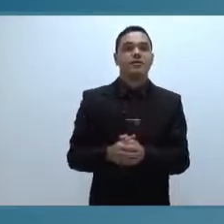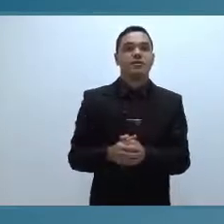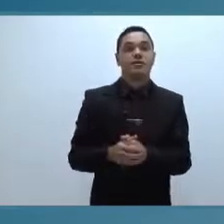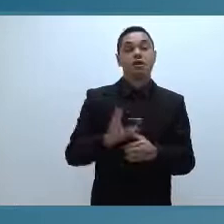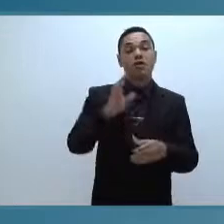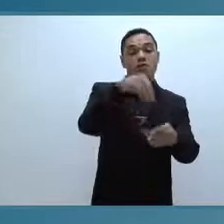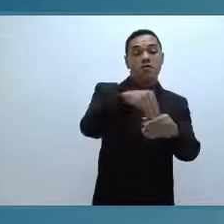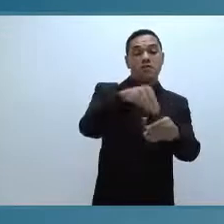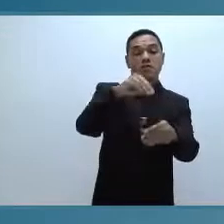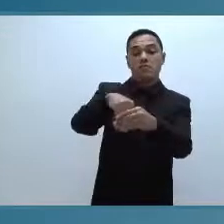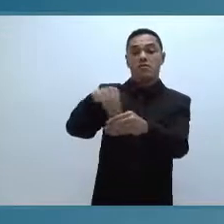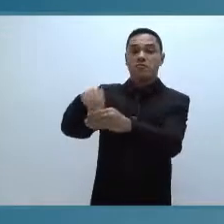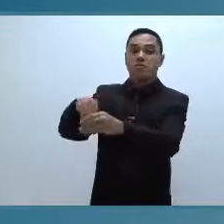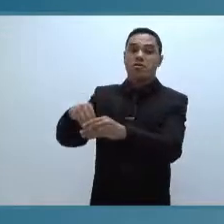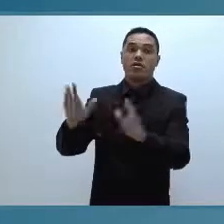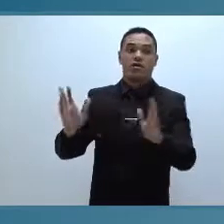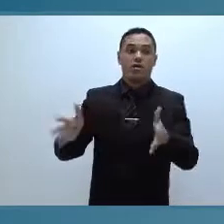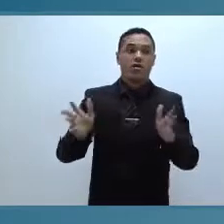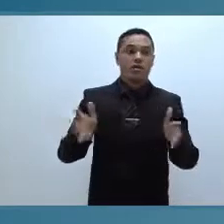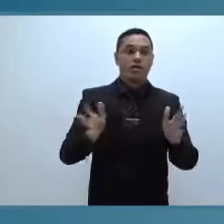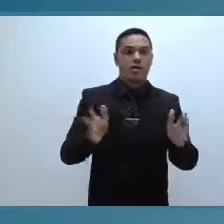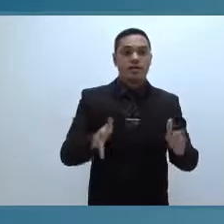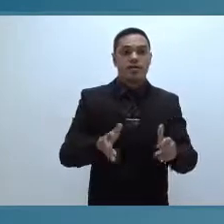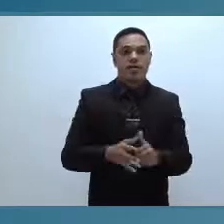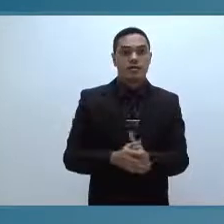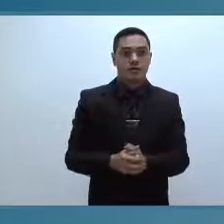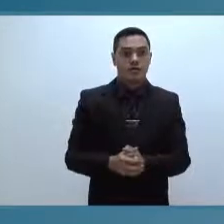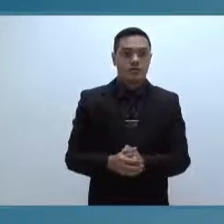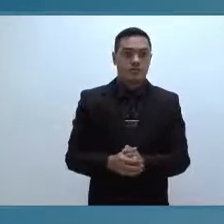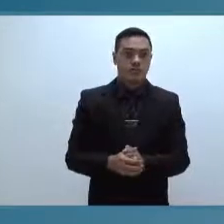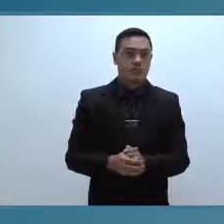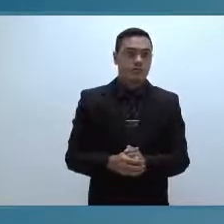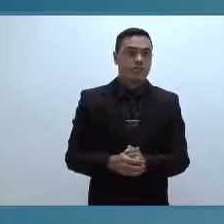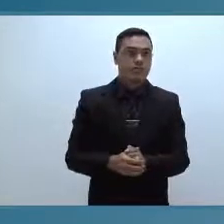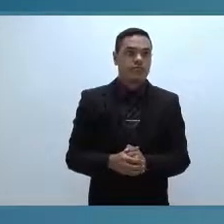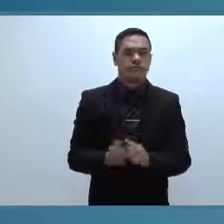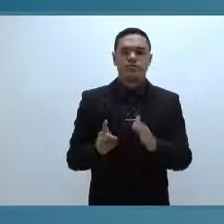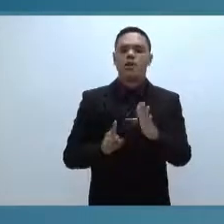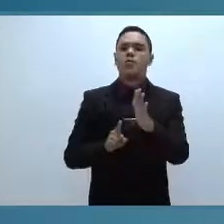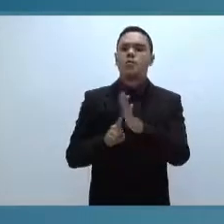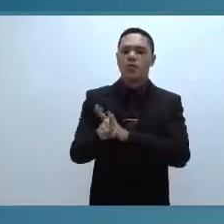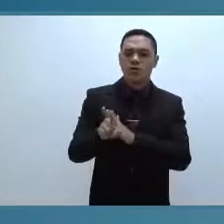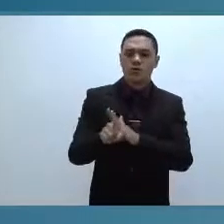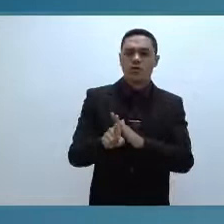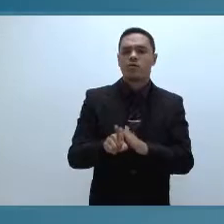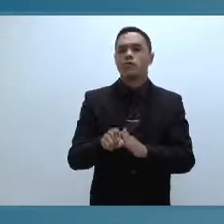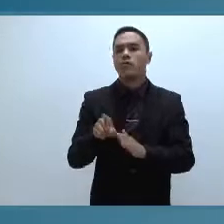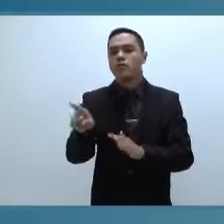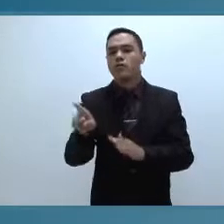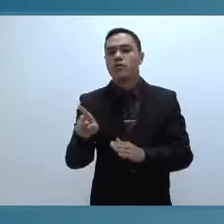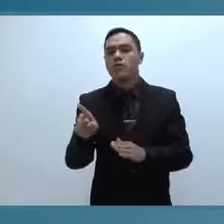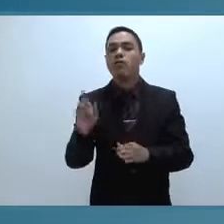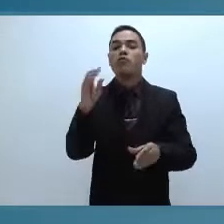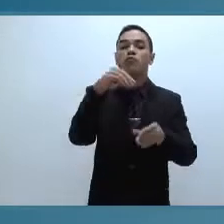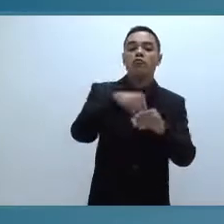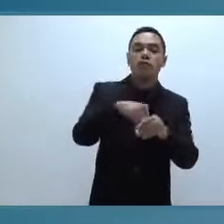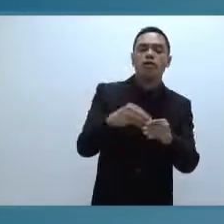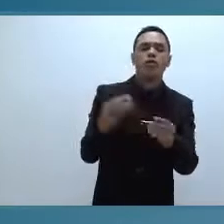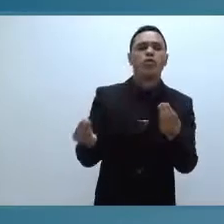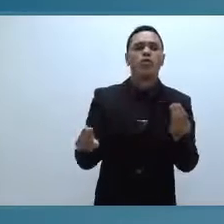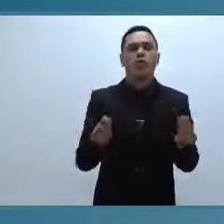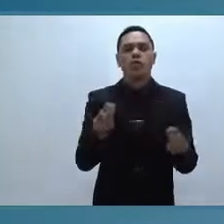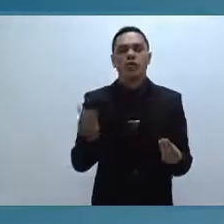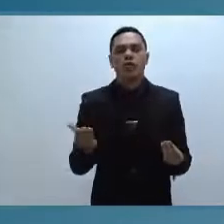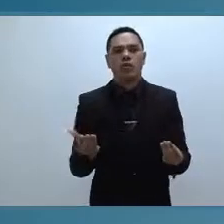votação. Tá? A pergunta que eu fiz agora, Vossa Excelência, é: Vossa Excelência mantém o posicionamento